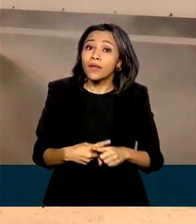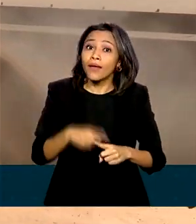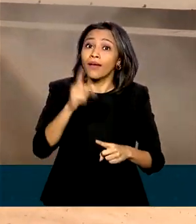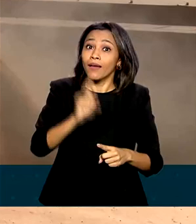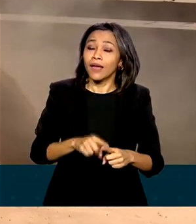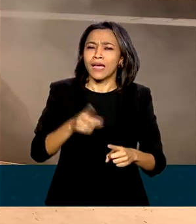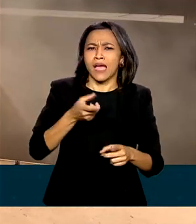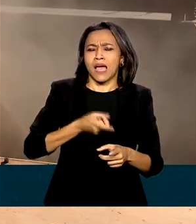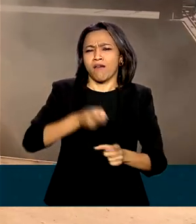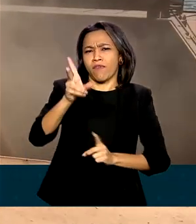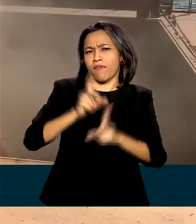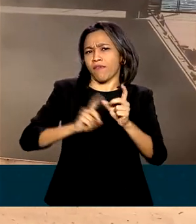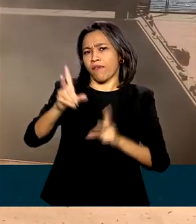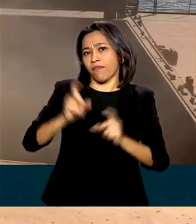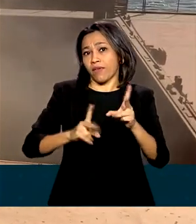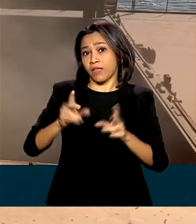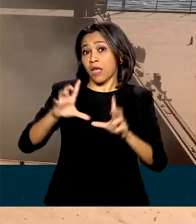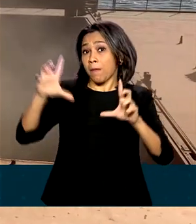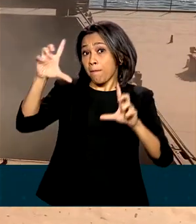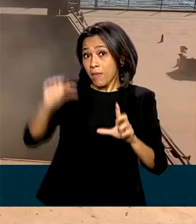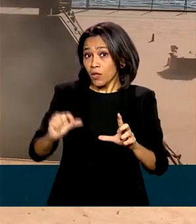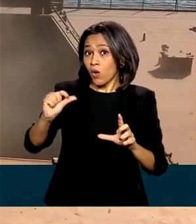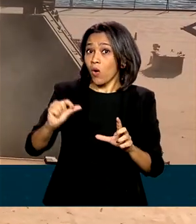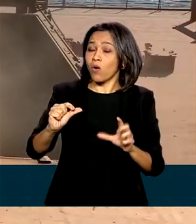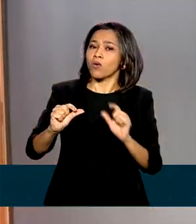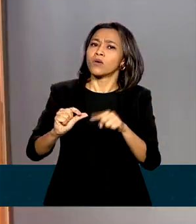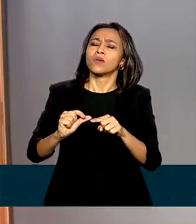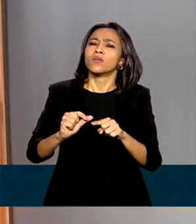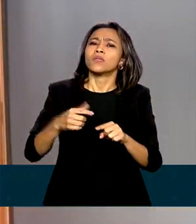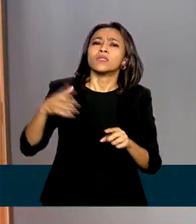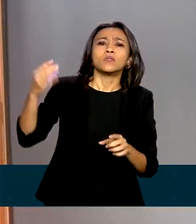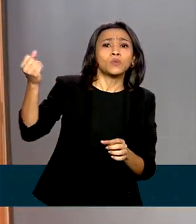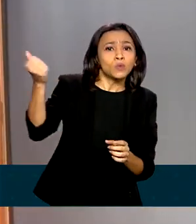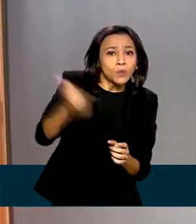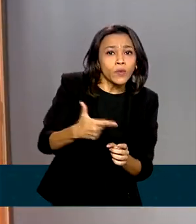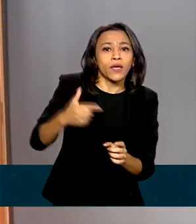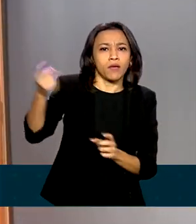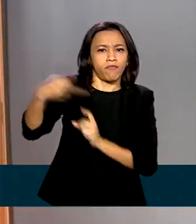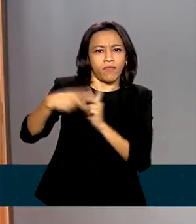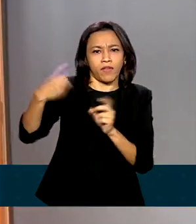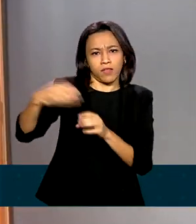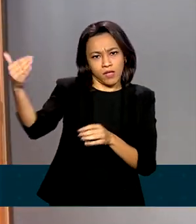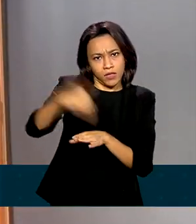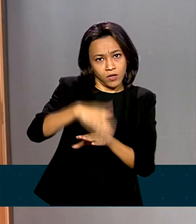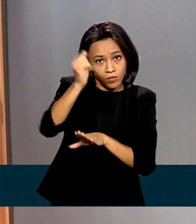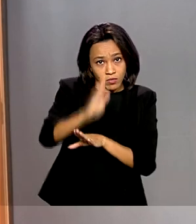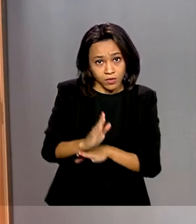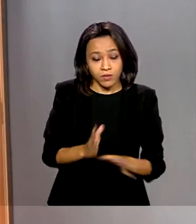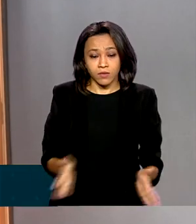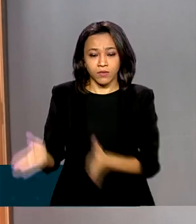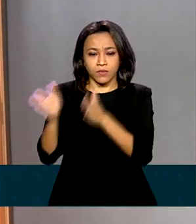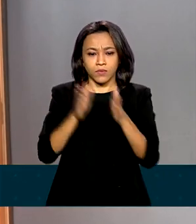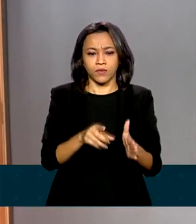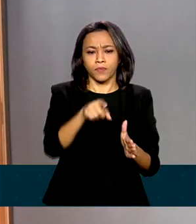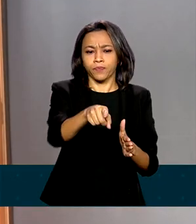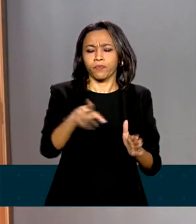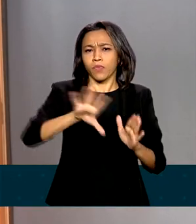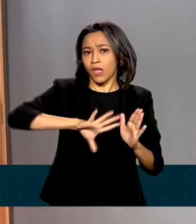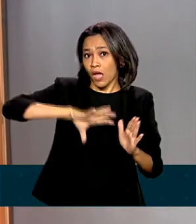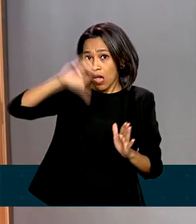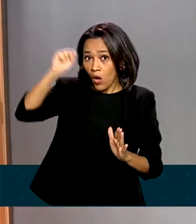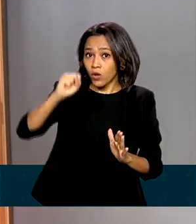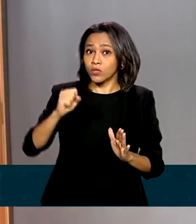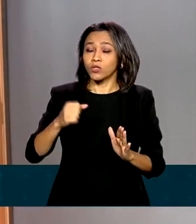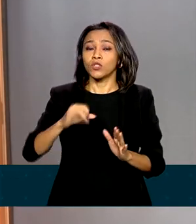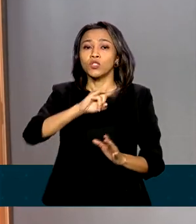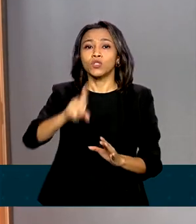caíram num ritmo ainda maior que as exportações. Entre os principais fatores do superávit recorde no mês